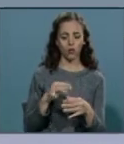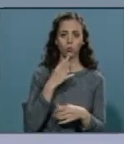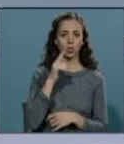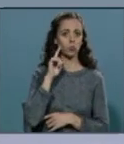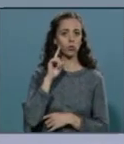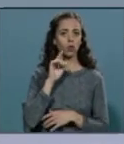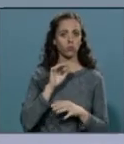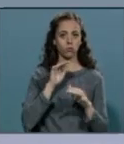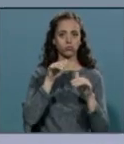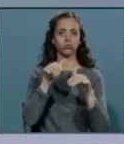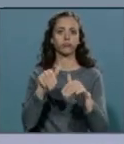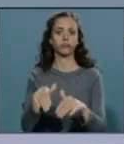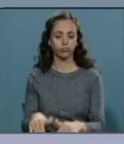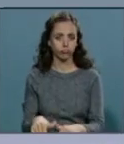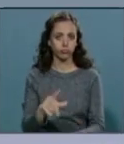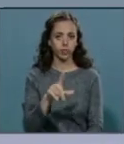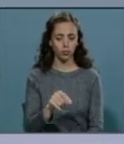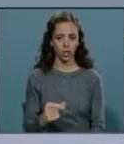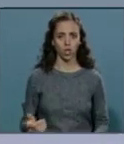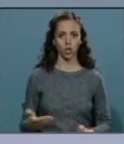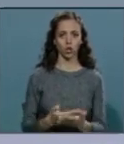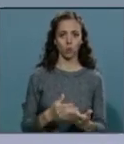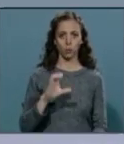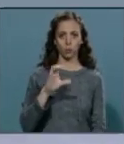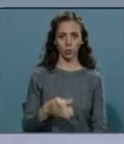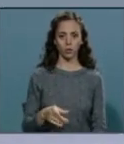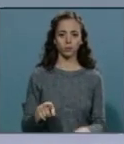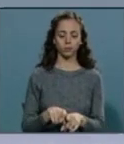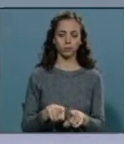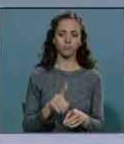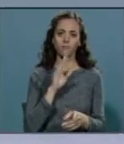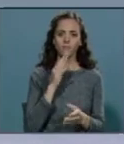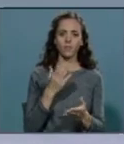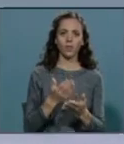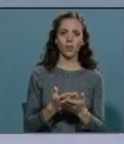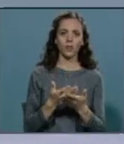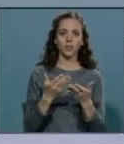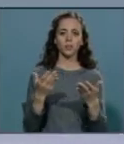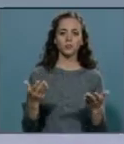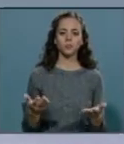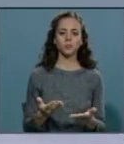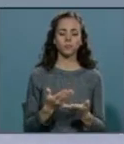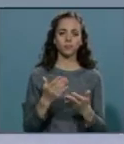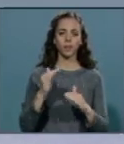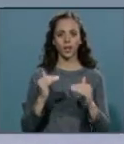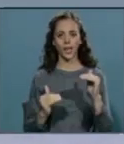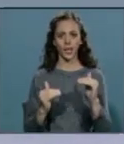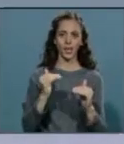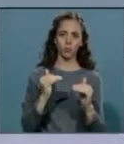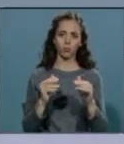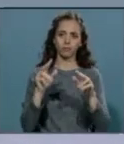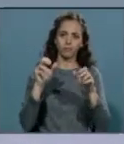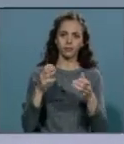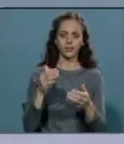é importante e até do ponto turístico não para o país foi possível chegar um um equilíbrio o